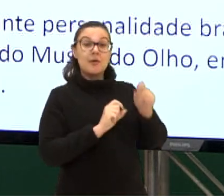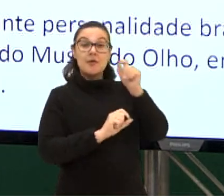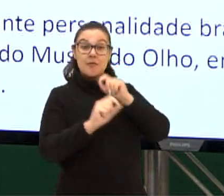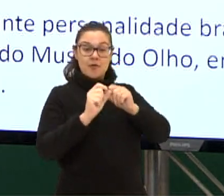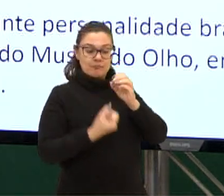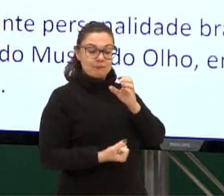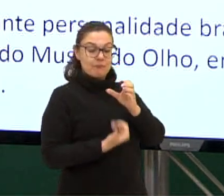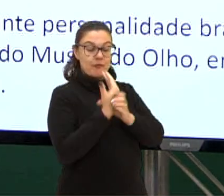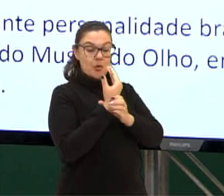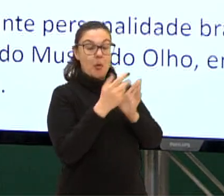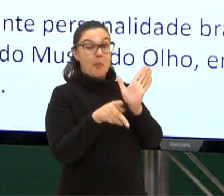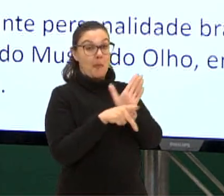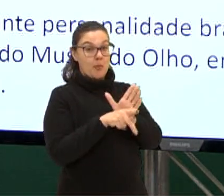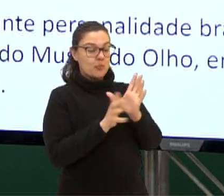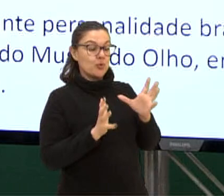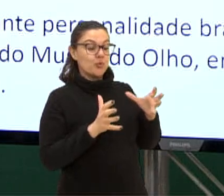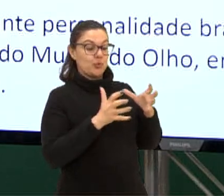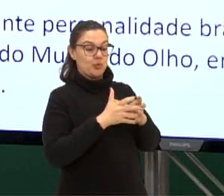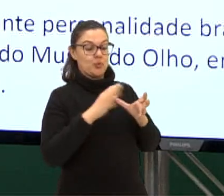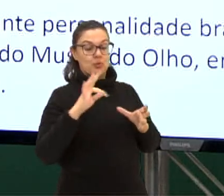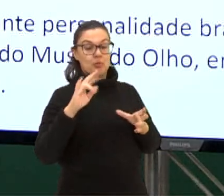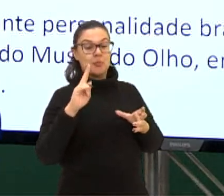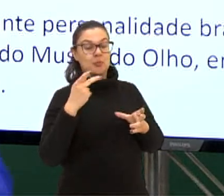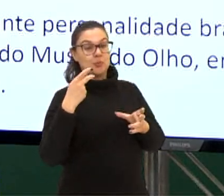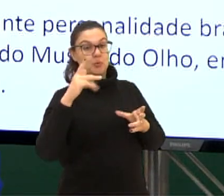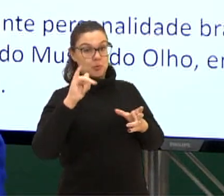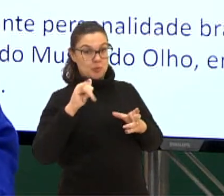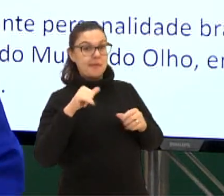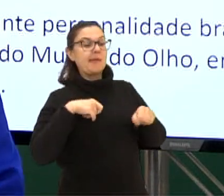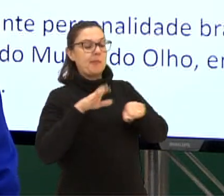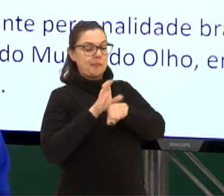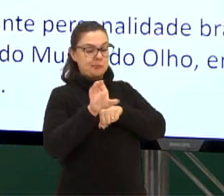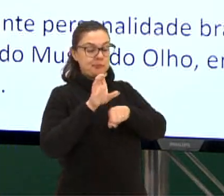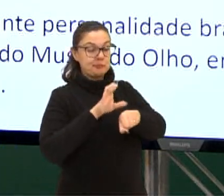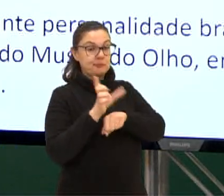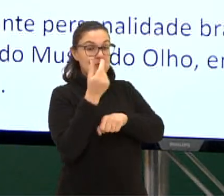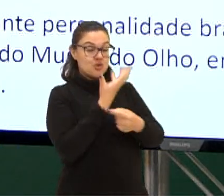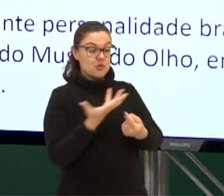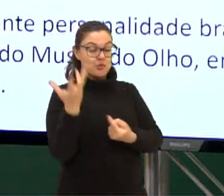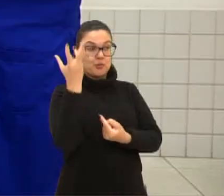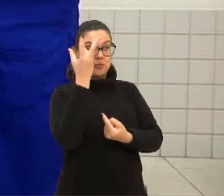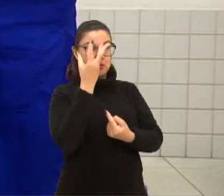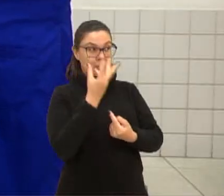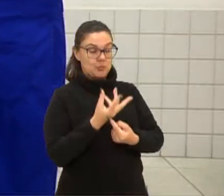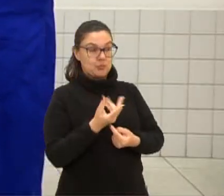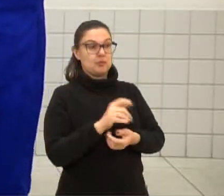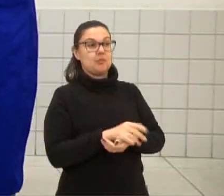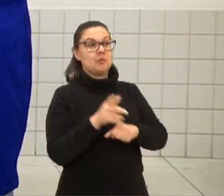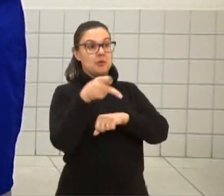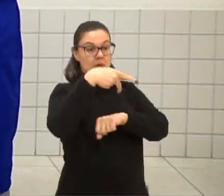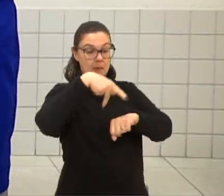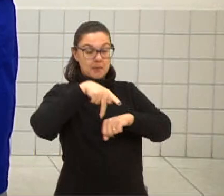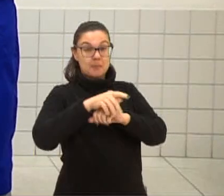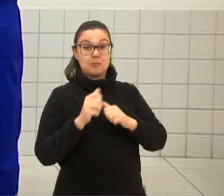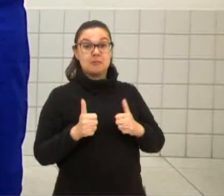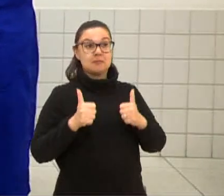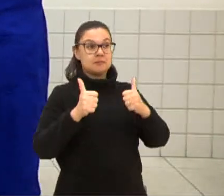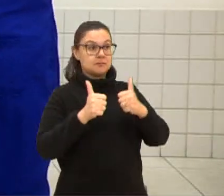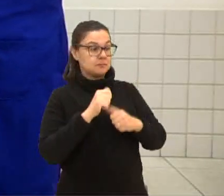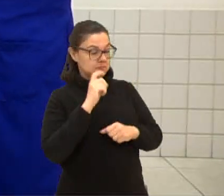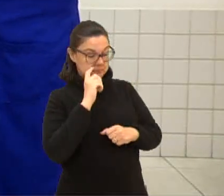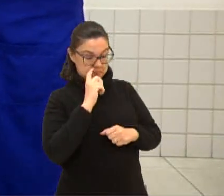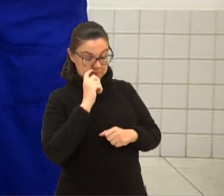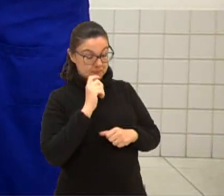de que ele foi fundador da Rede Tupi, ok? E foi um importante mecenas para o nosso país. Muito okay? bem. Antes